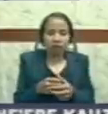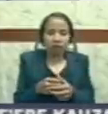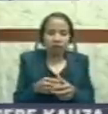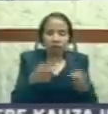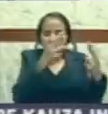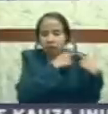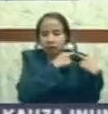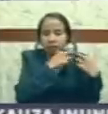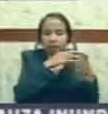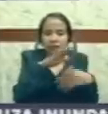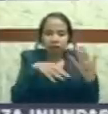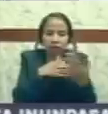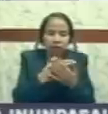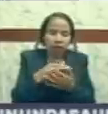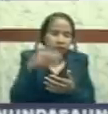E o Lucne,